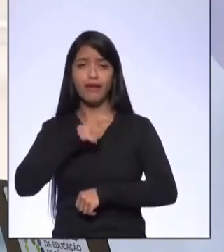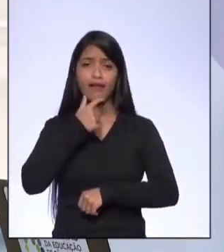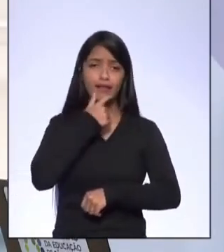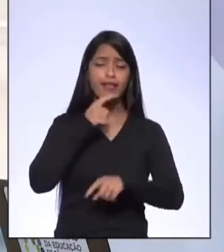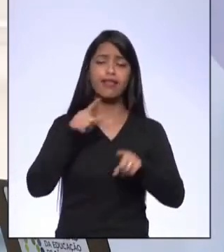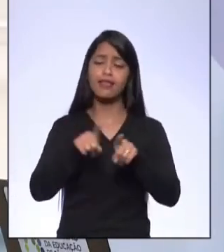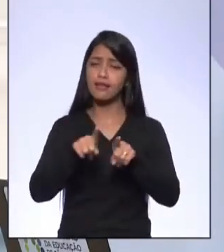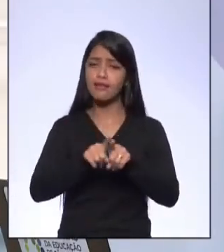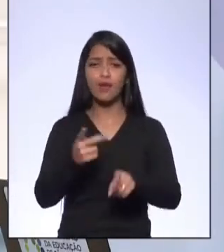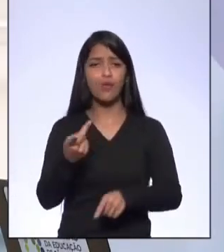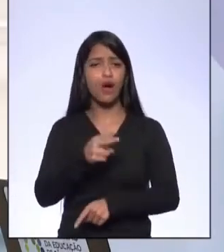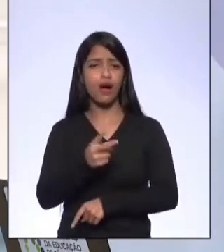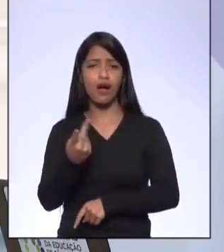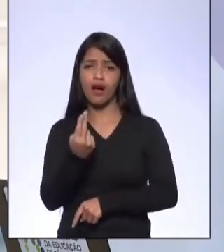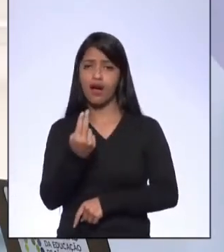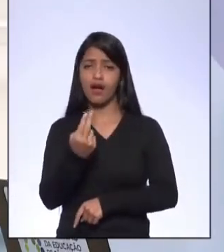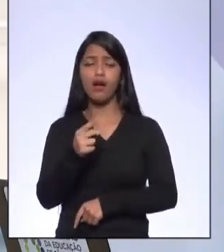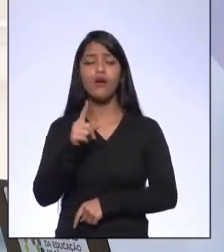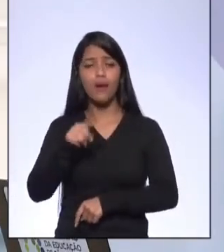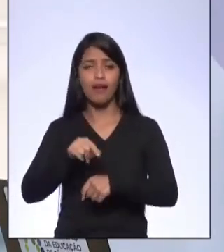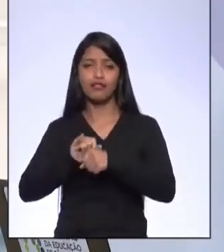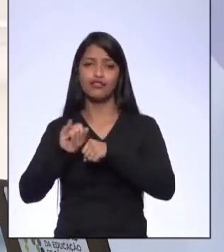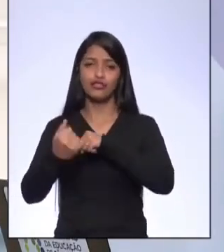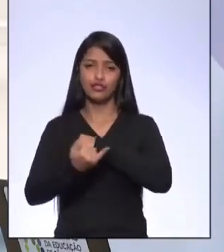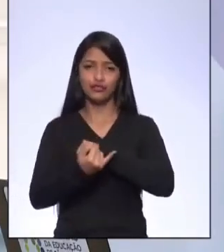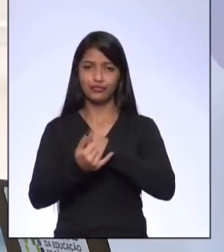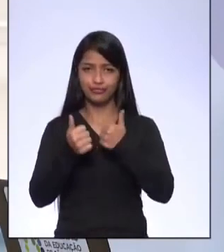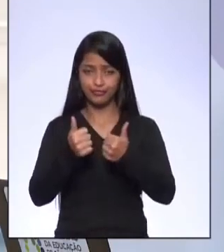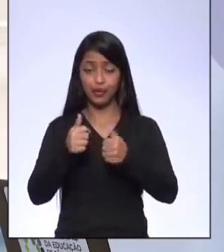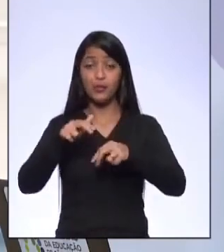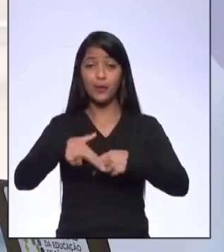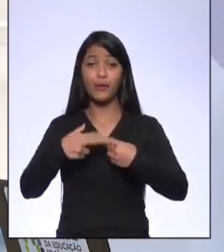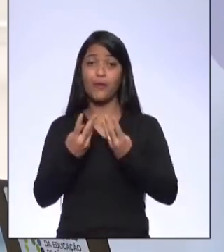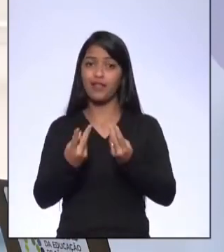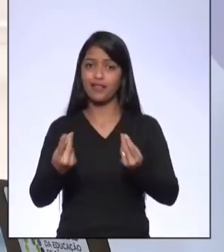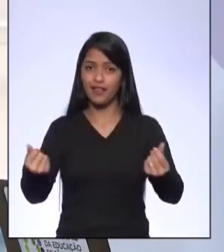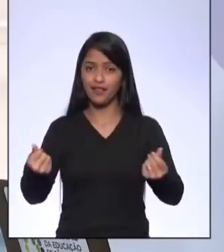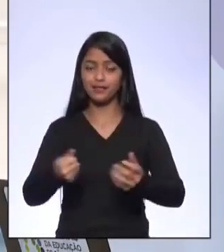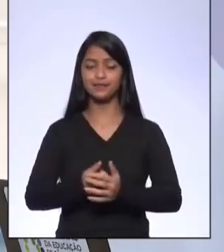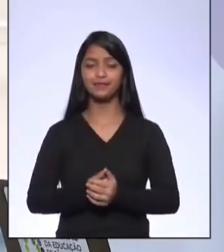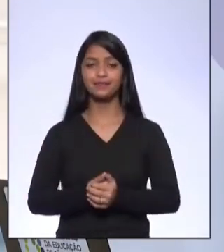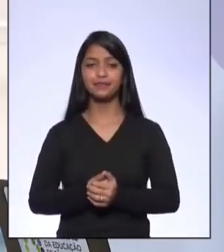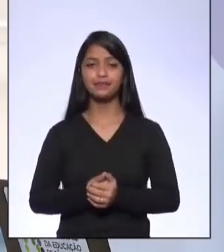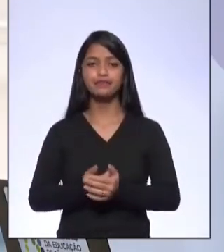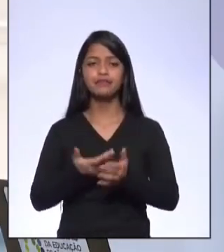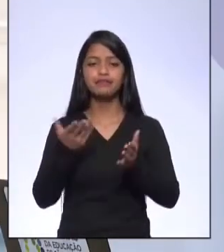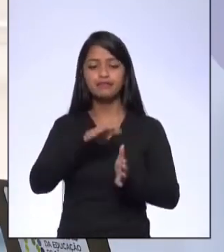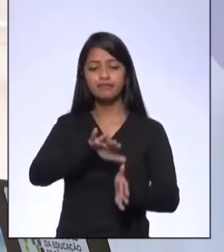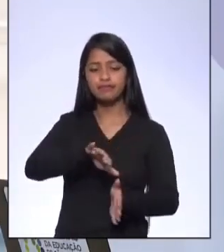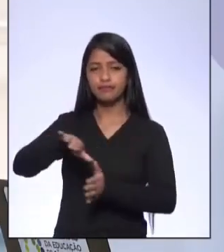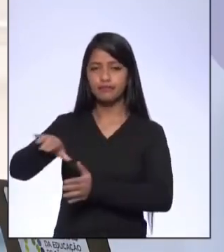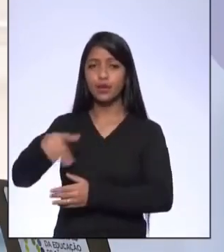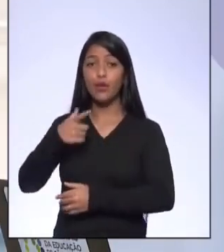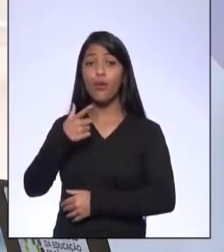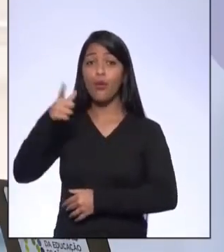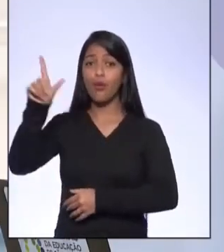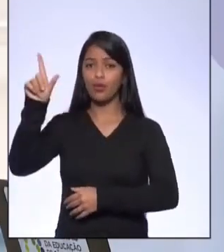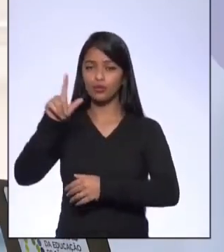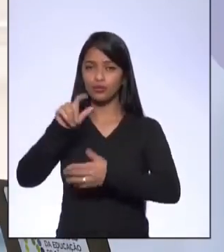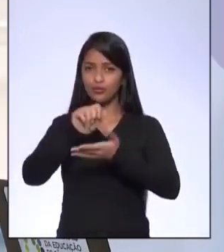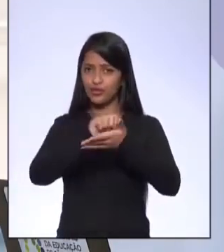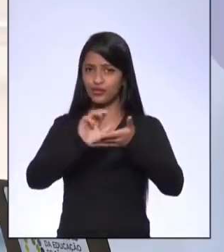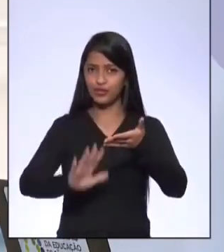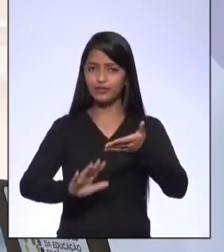dá qualidade. Vamos ver agora como é que vocês estão em outros adjetivos. A gente vai colocar na tela um outro exercício